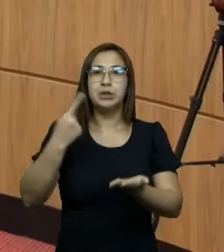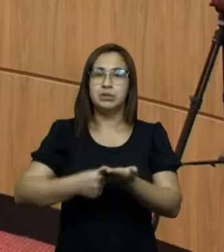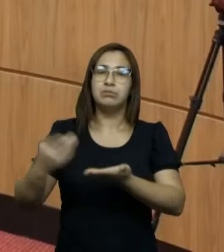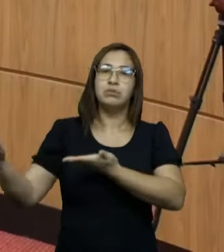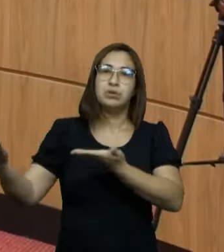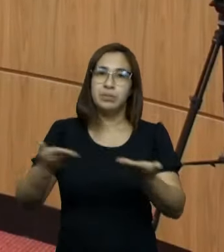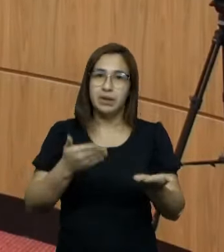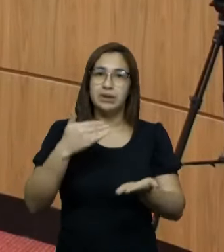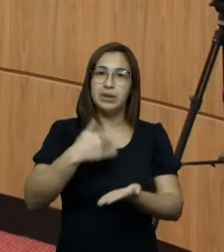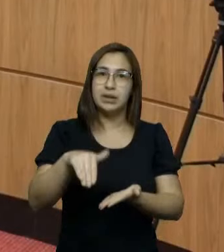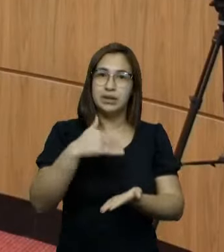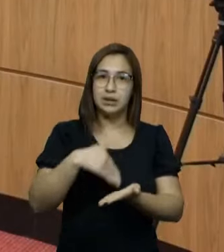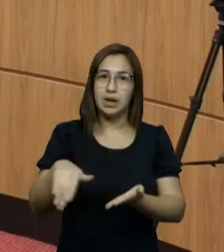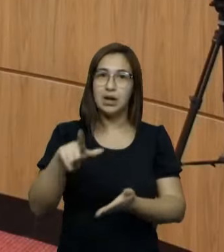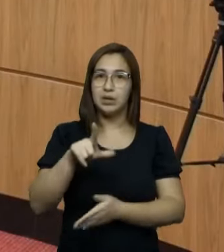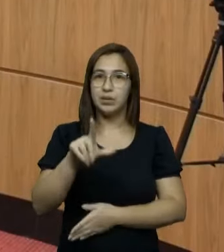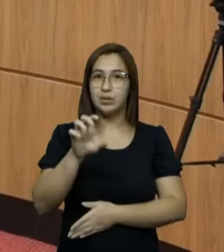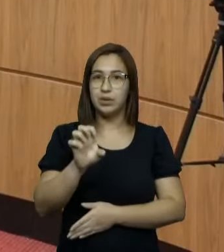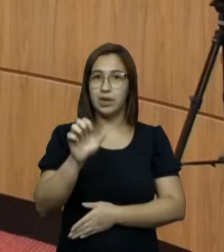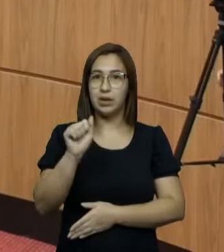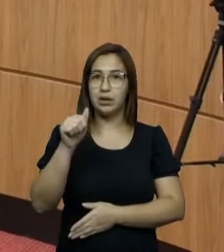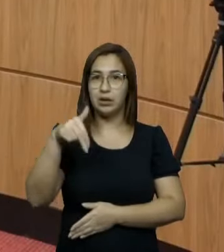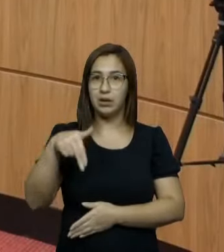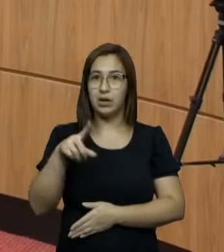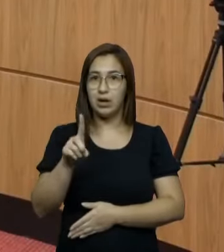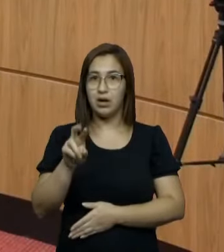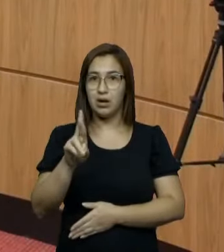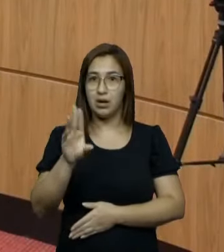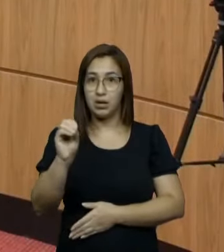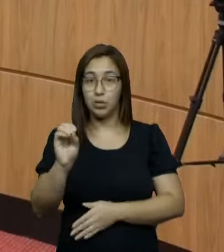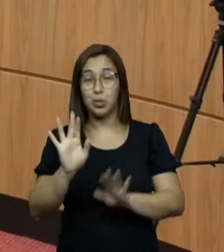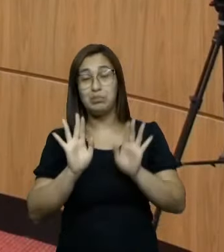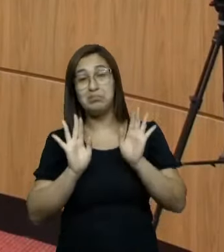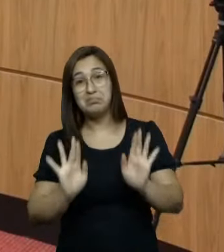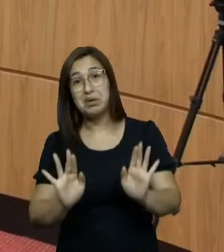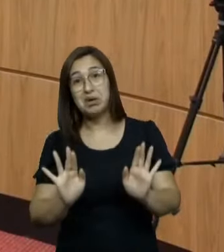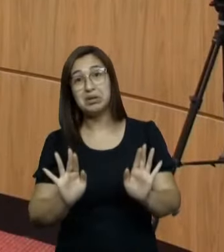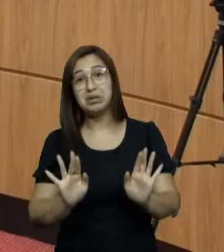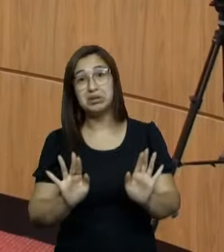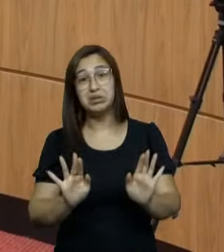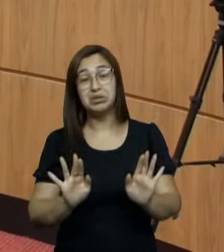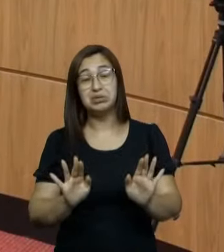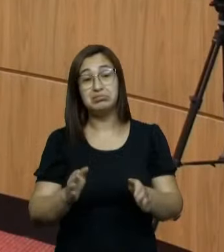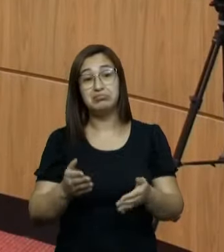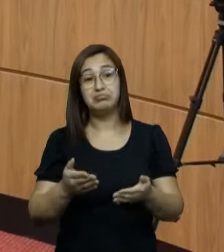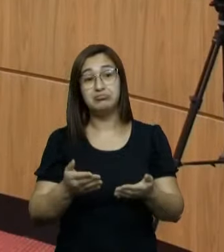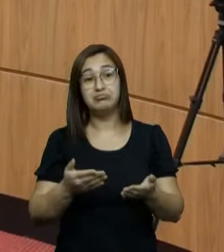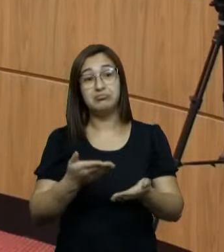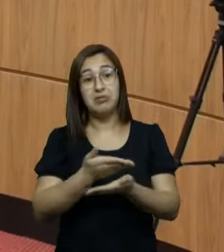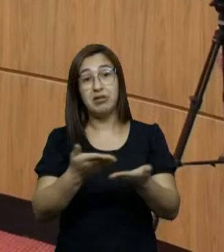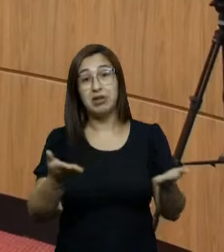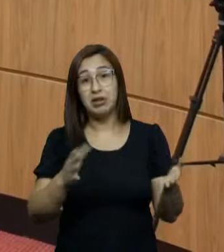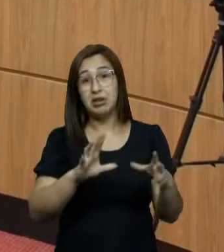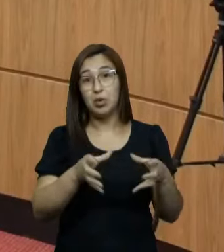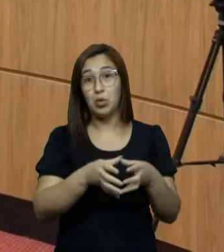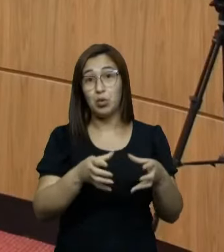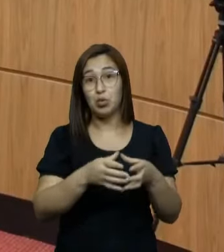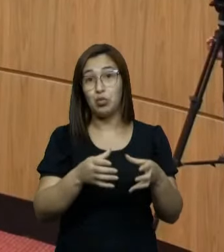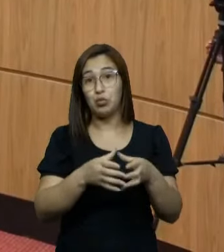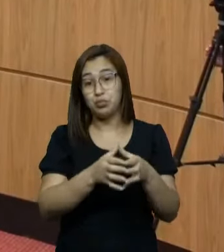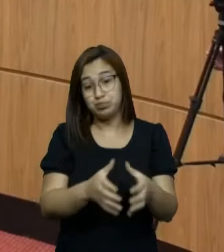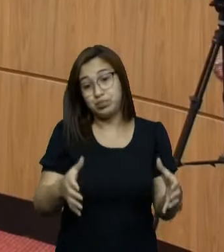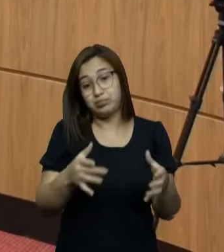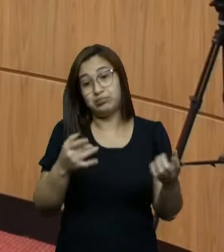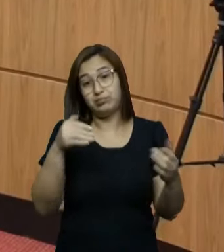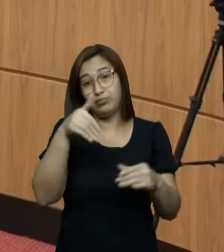secretário Leandro para vir aqui, infelizmente a maioria votou contra. Né?